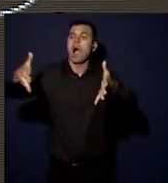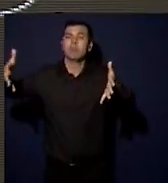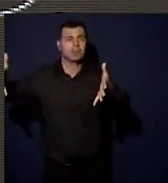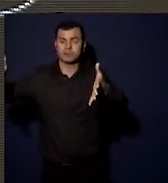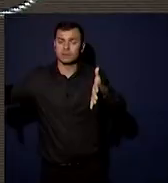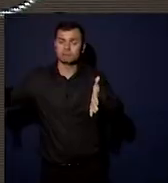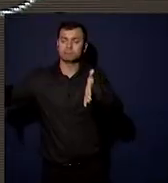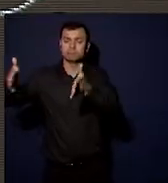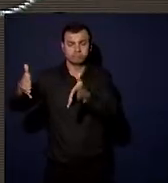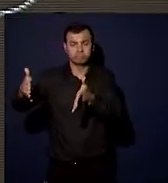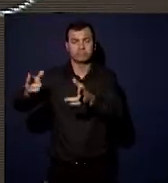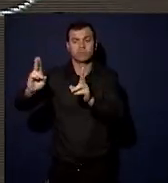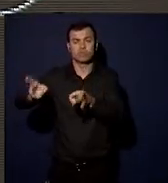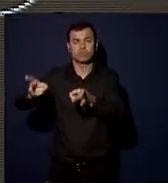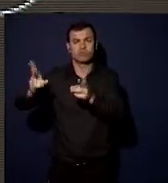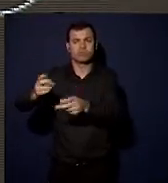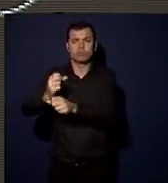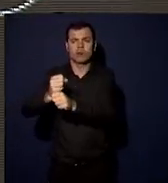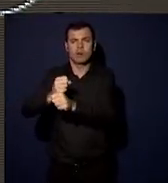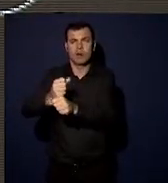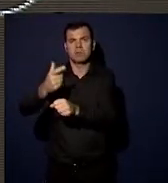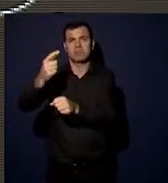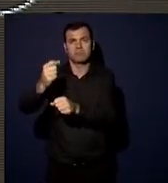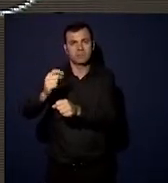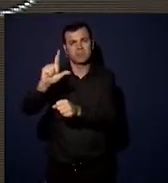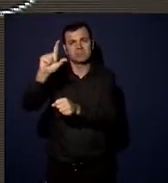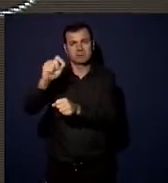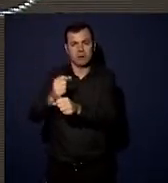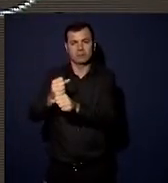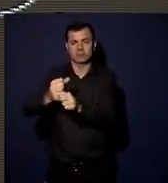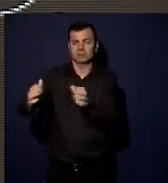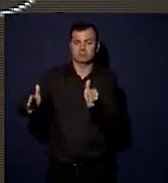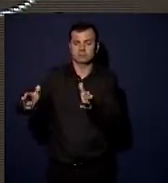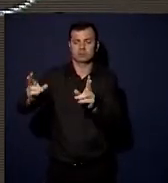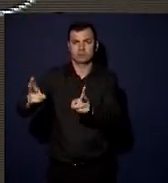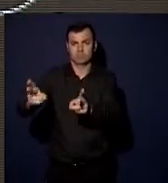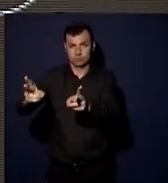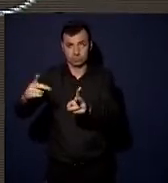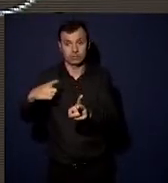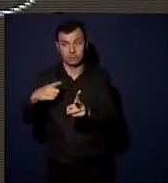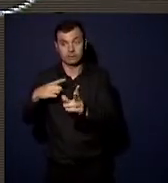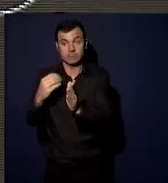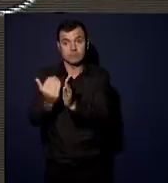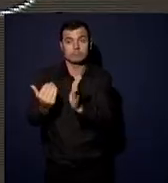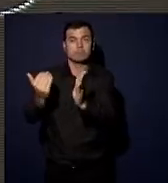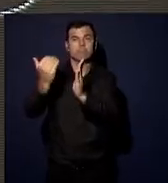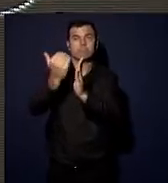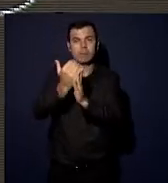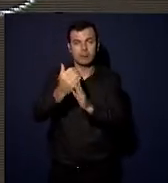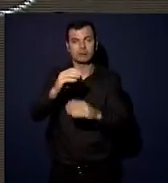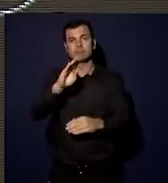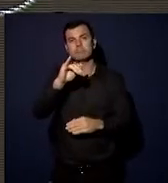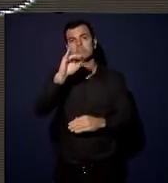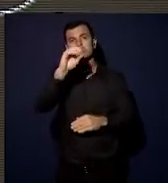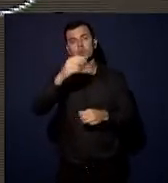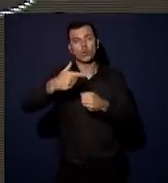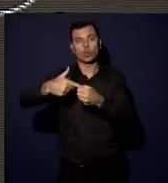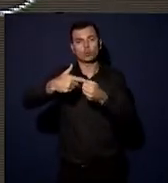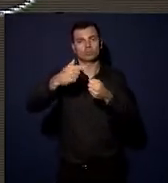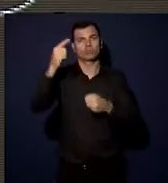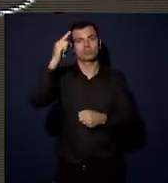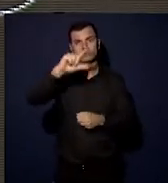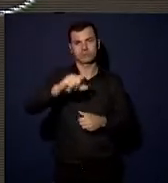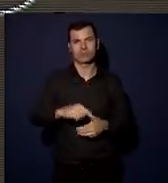de lado nos últimos 10 20 anos a gente cria um serplas para produzir mais biocombustível hoje